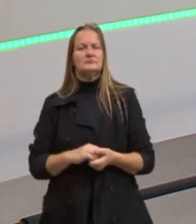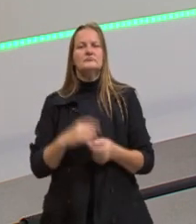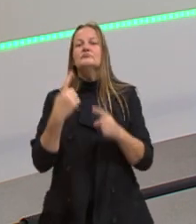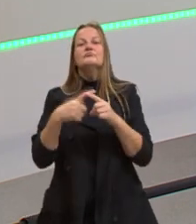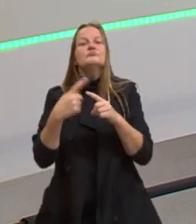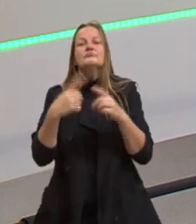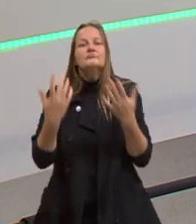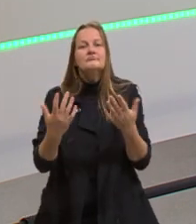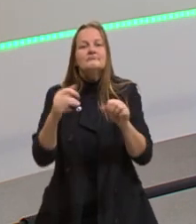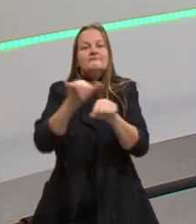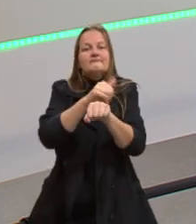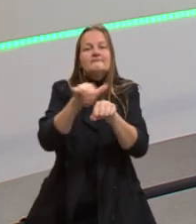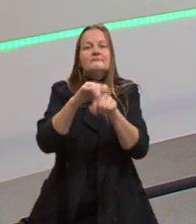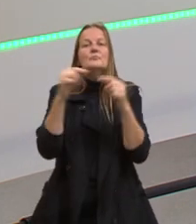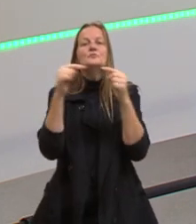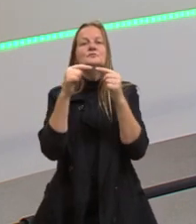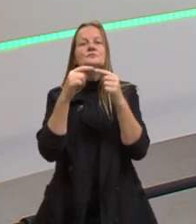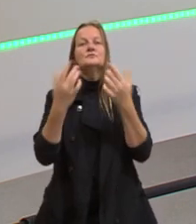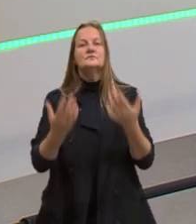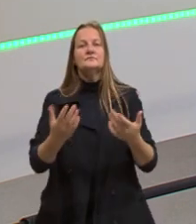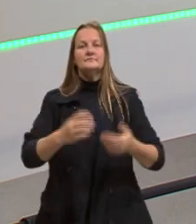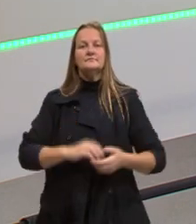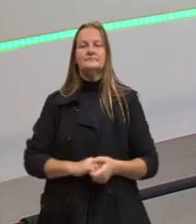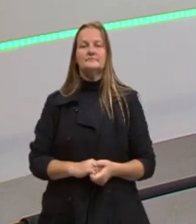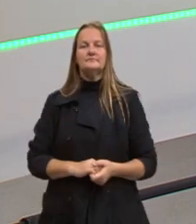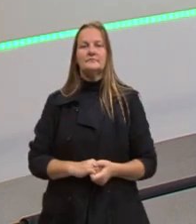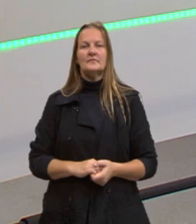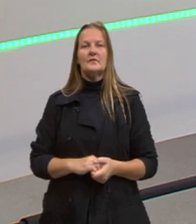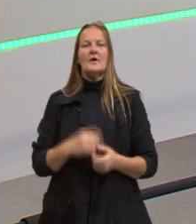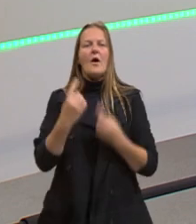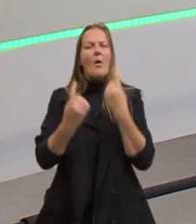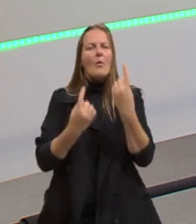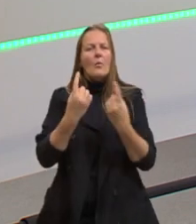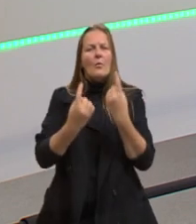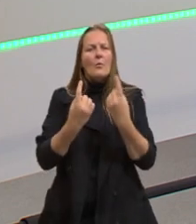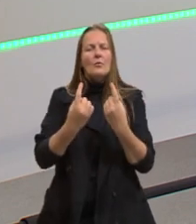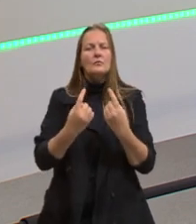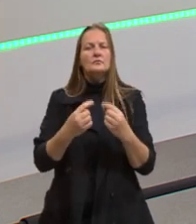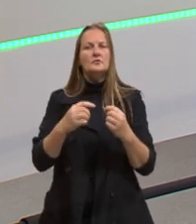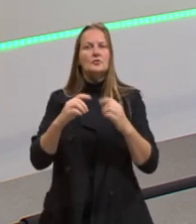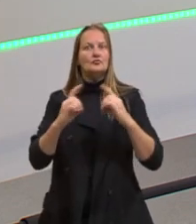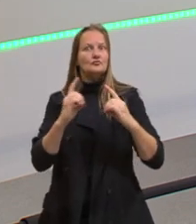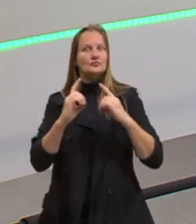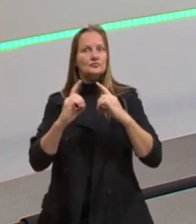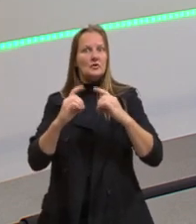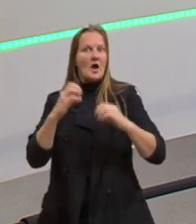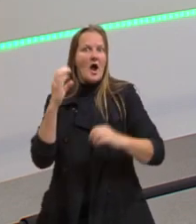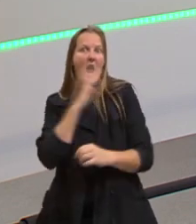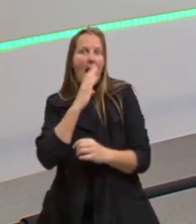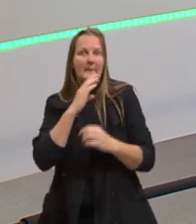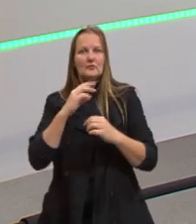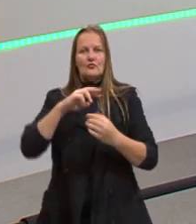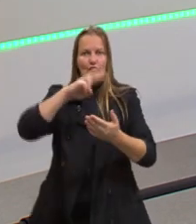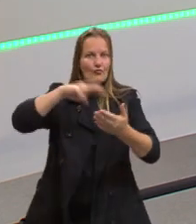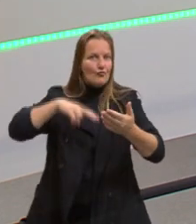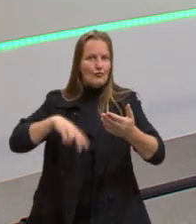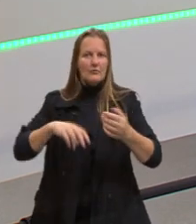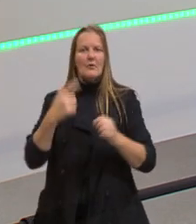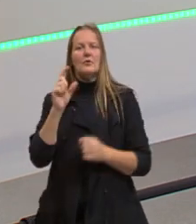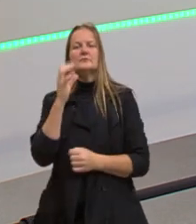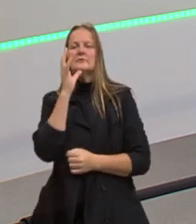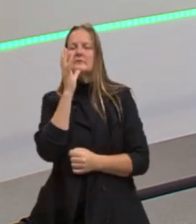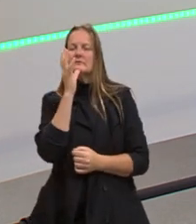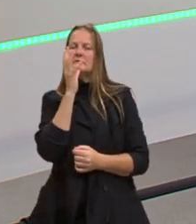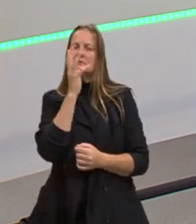isso que eu falei pra vocês lembro nós temos objetivos que são diferenciados um e dinâmico o outro é mais lento aí eu vou escolher como é que eu vou fazer